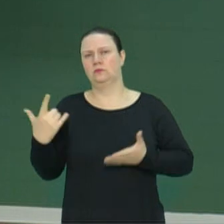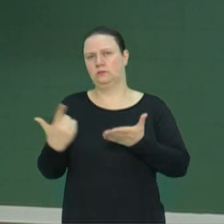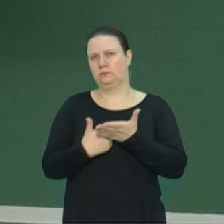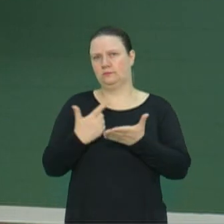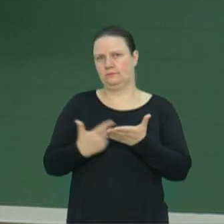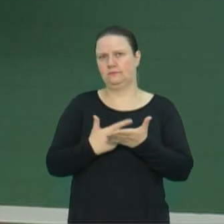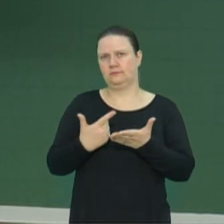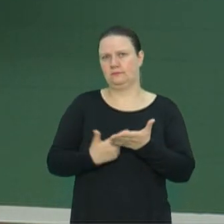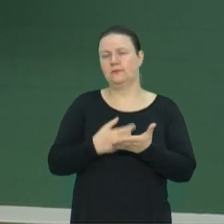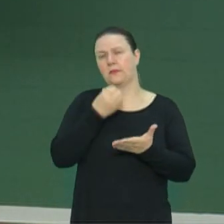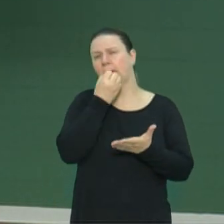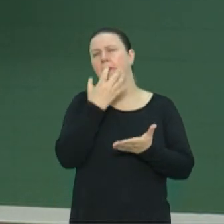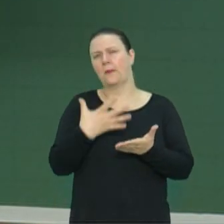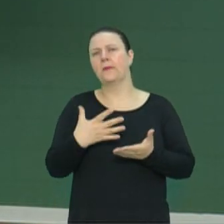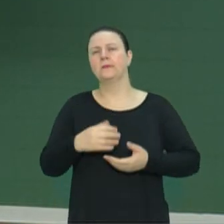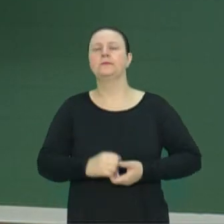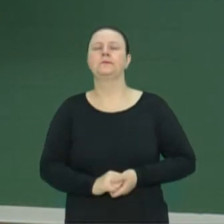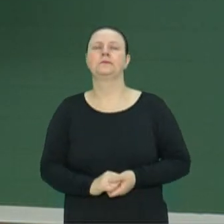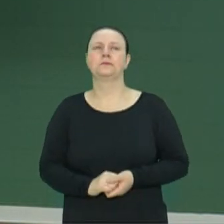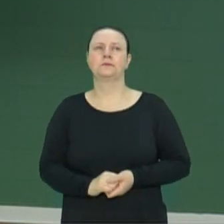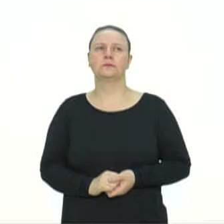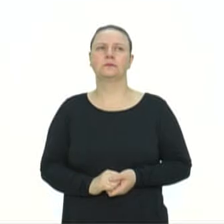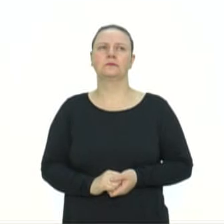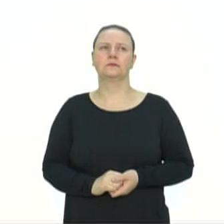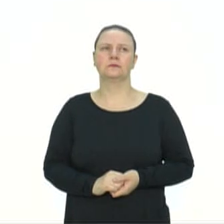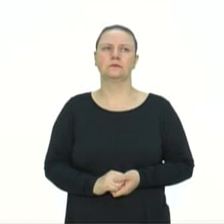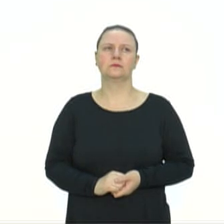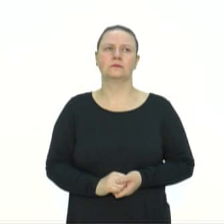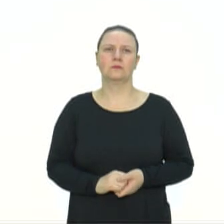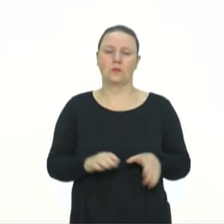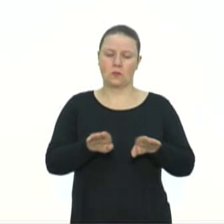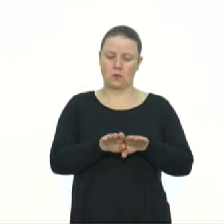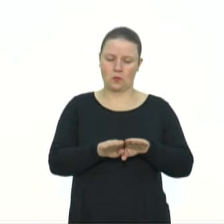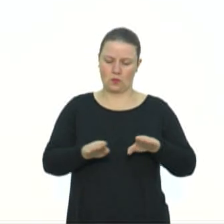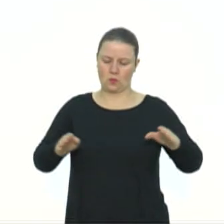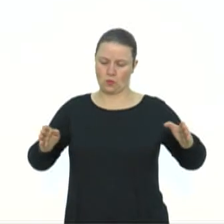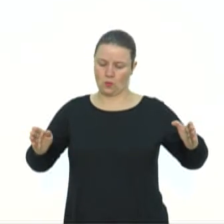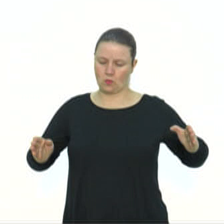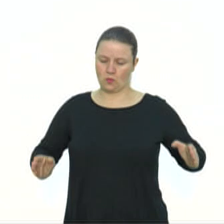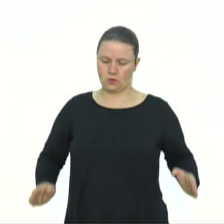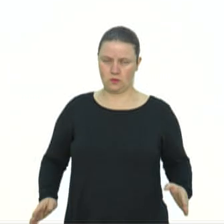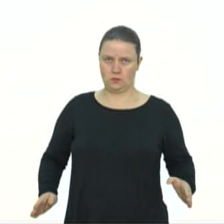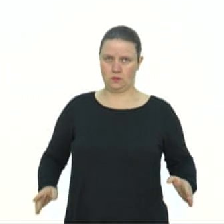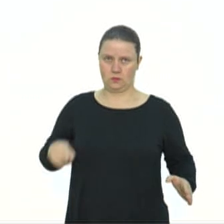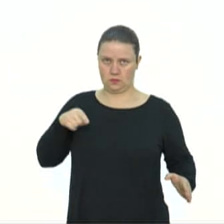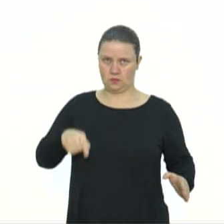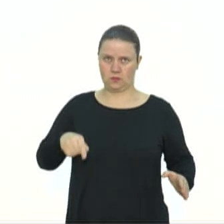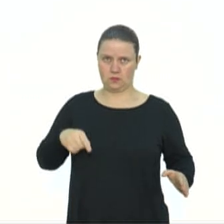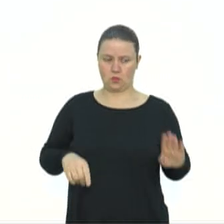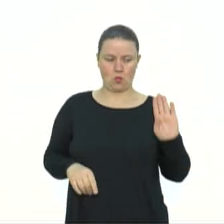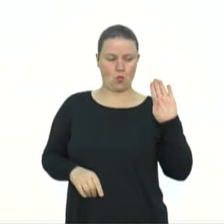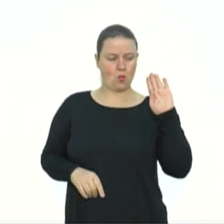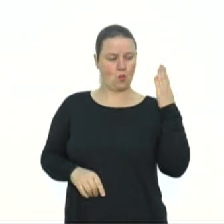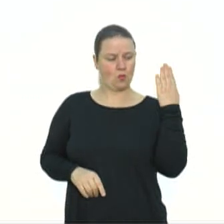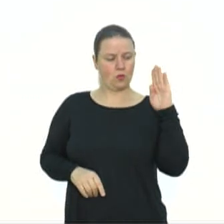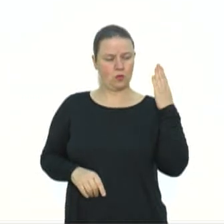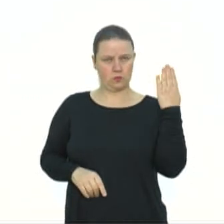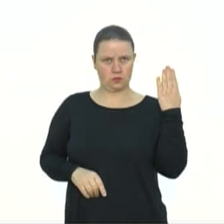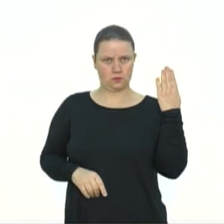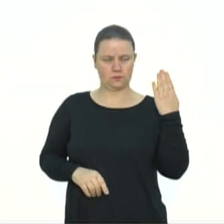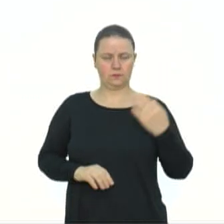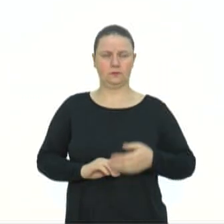na estante é muito bom. Essa mesa que está aí é de madeira. Então, essa, um pouquinho mais longe, é de